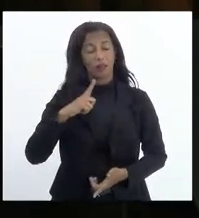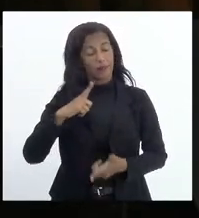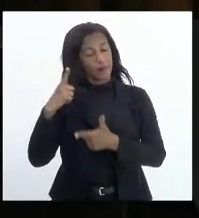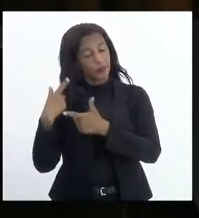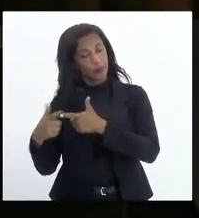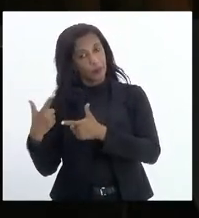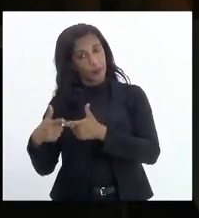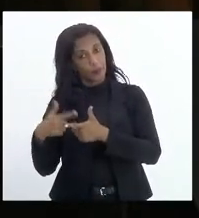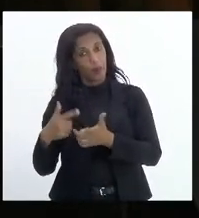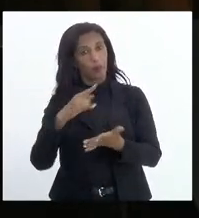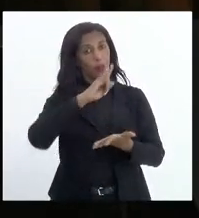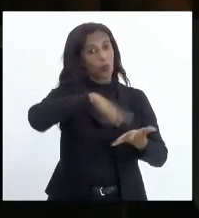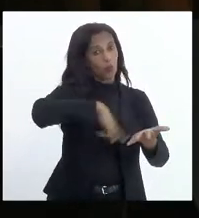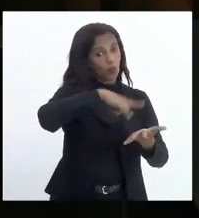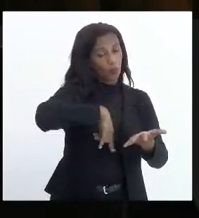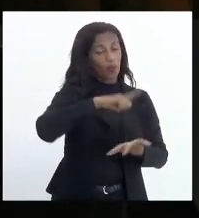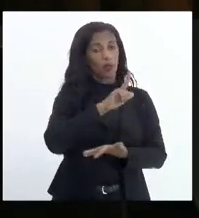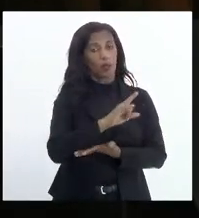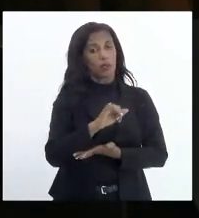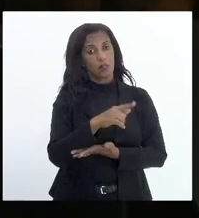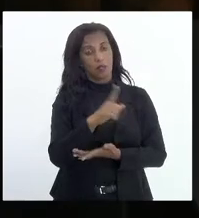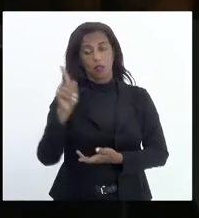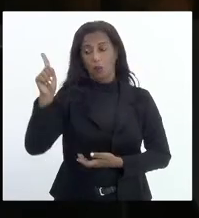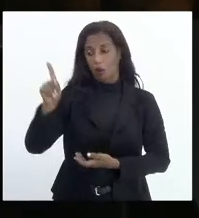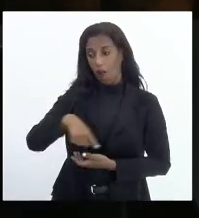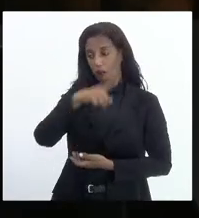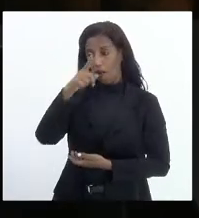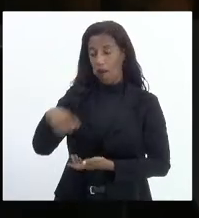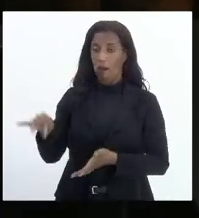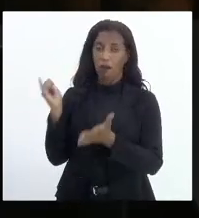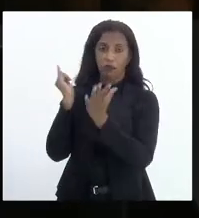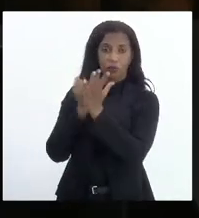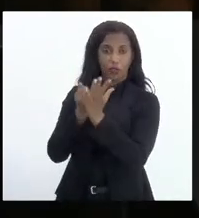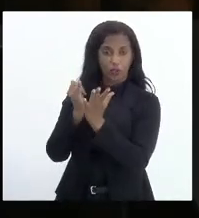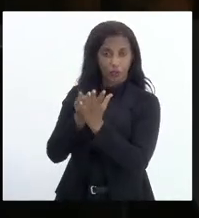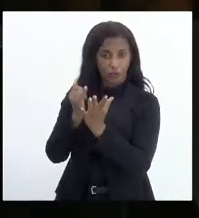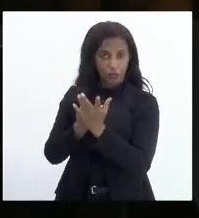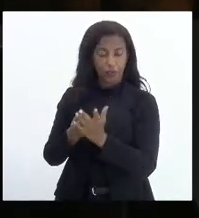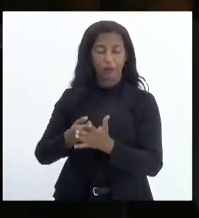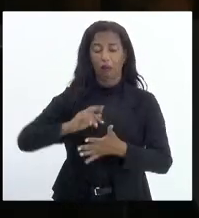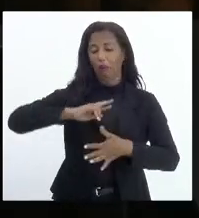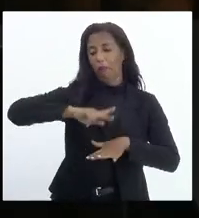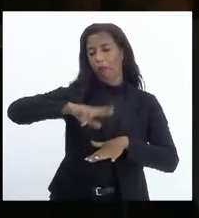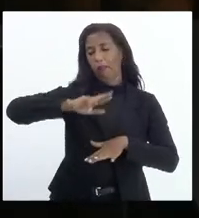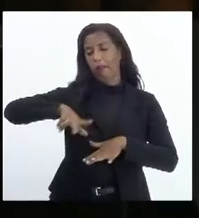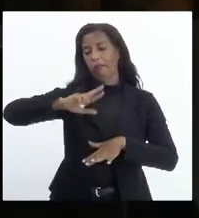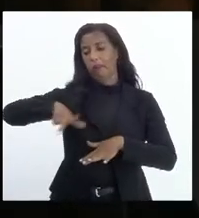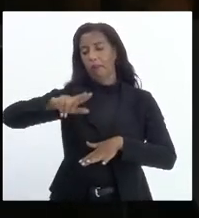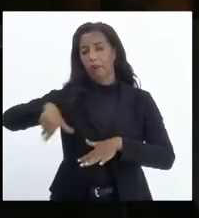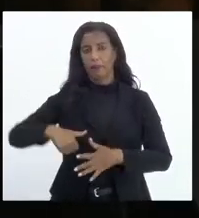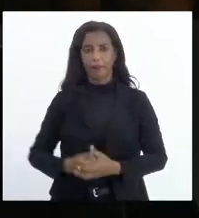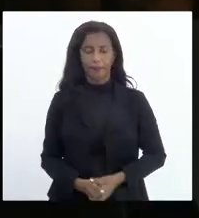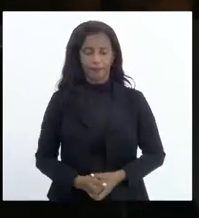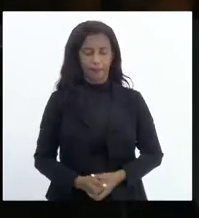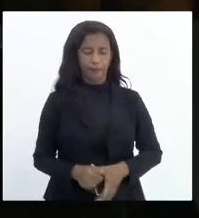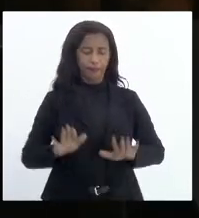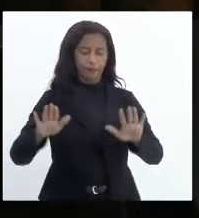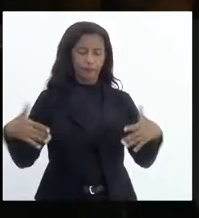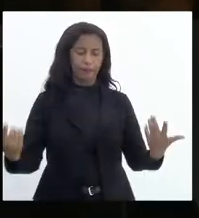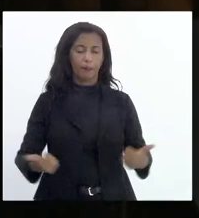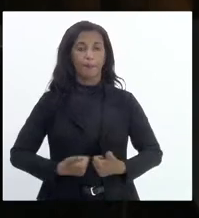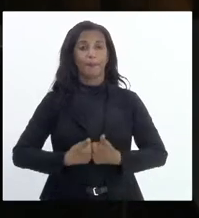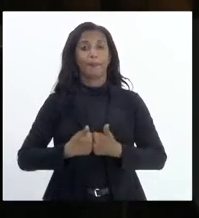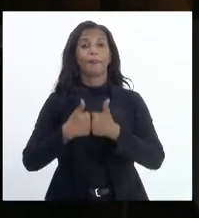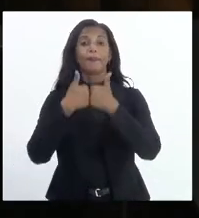problemas nas licitações do cancelamento de editais E por aí vai então seria muito